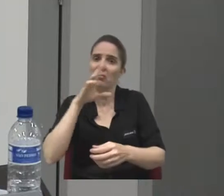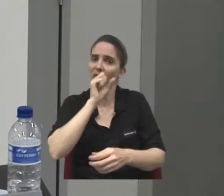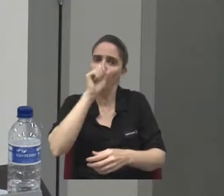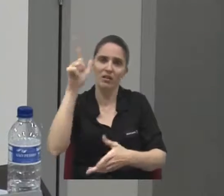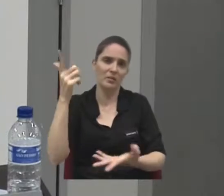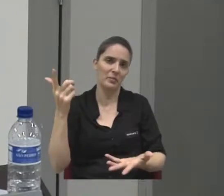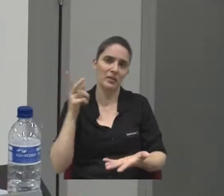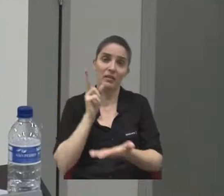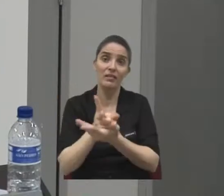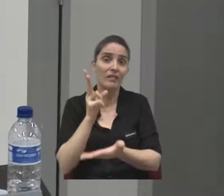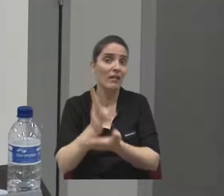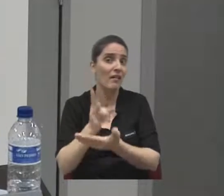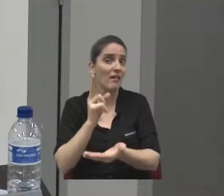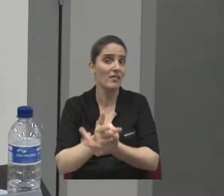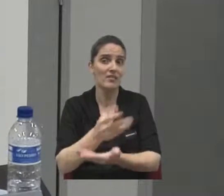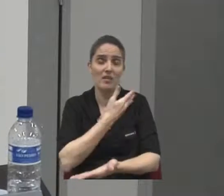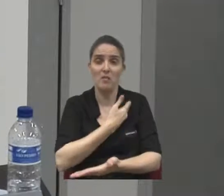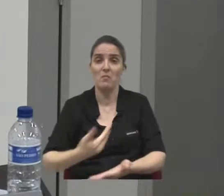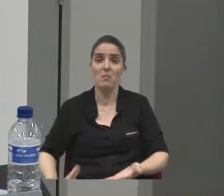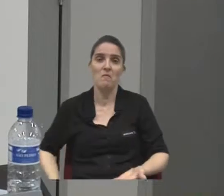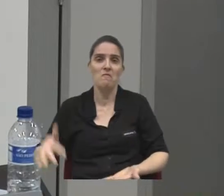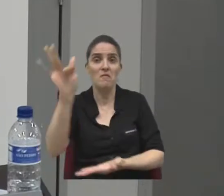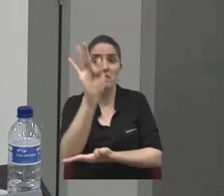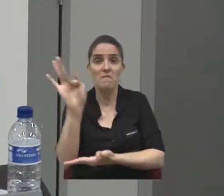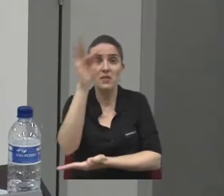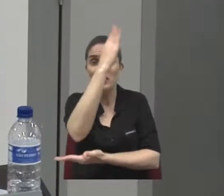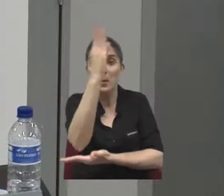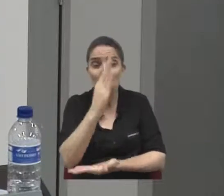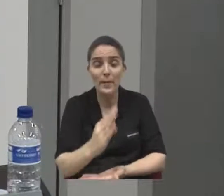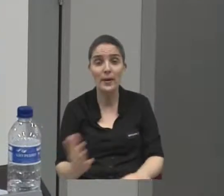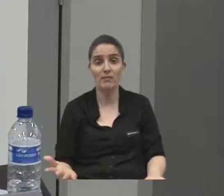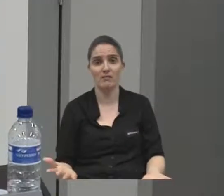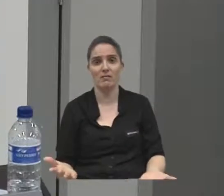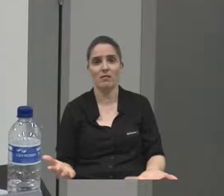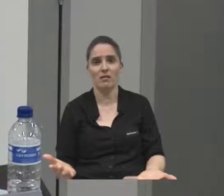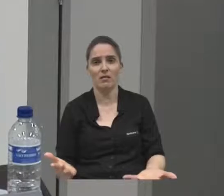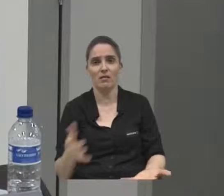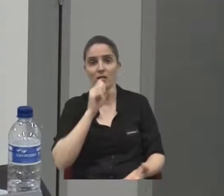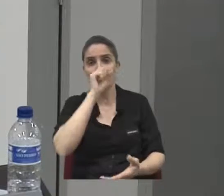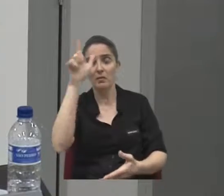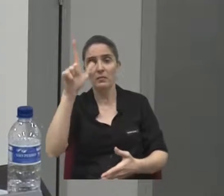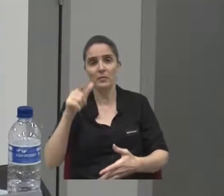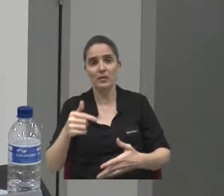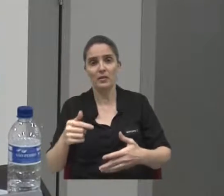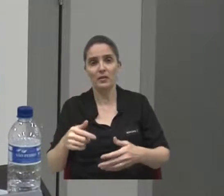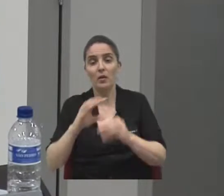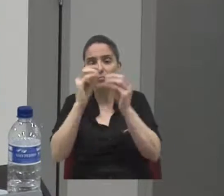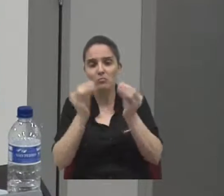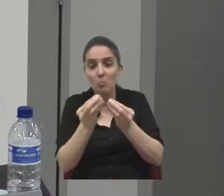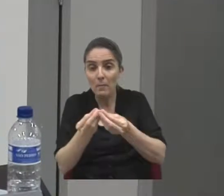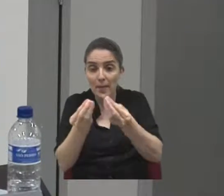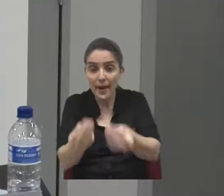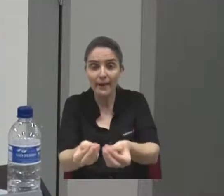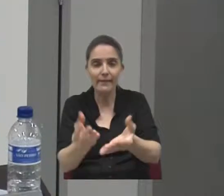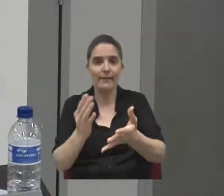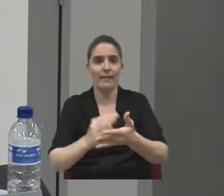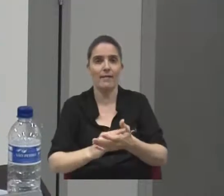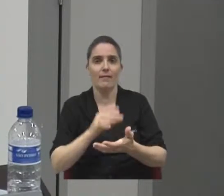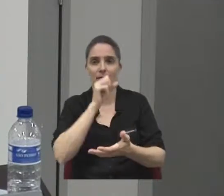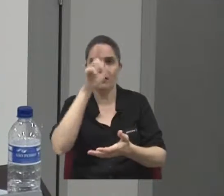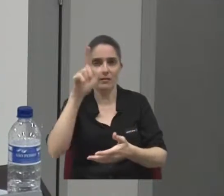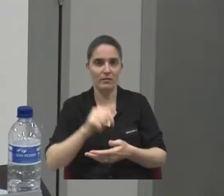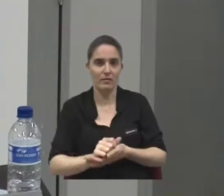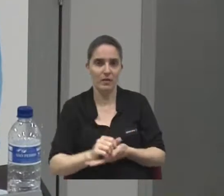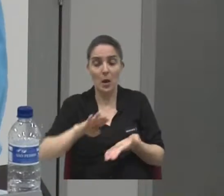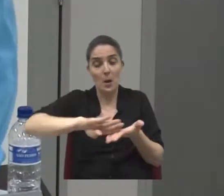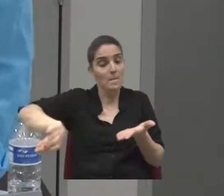do governo federal. Nós ganhamos o Horto. Nós ganhamos o Horto. Não perdemos 15%. Nós